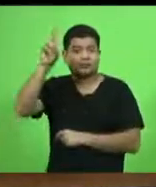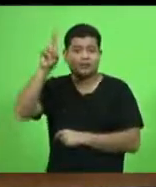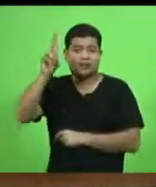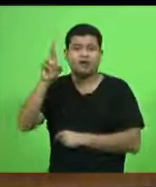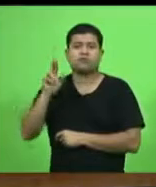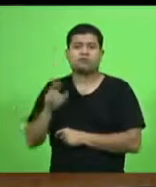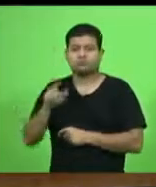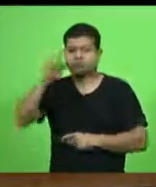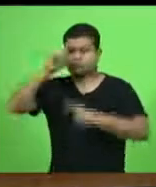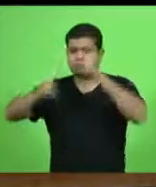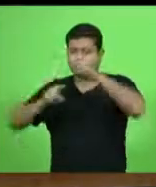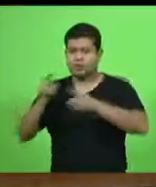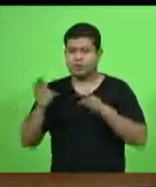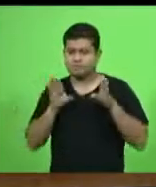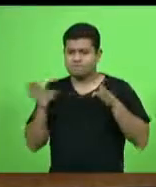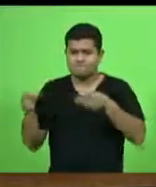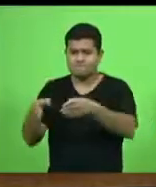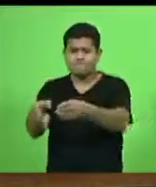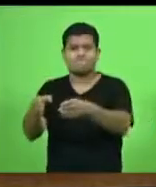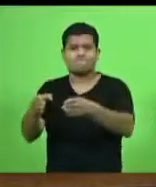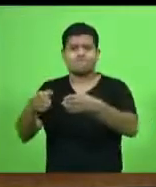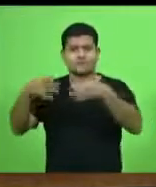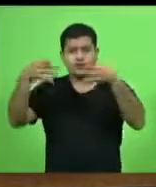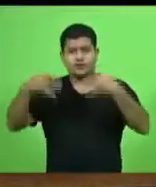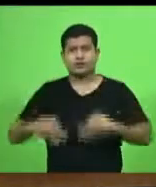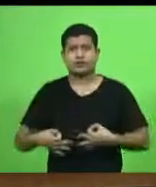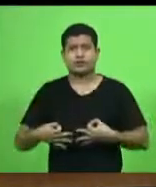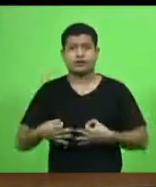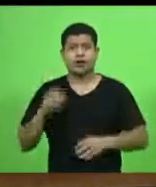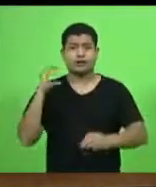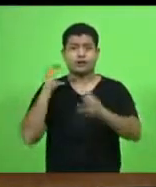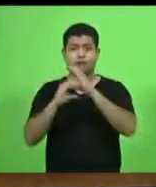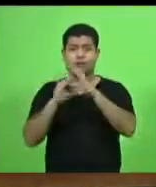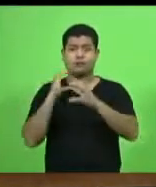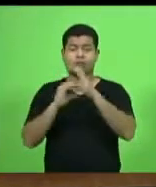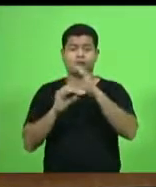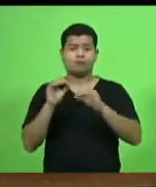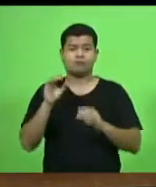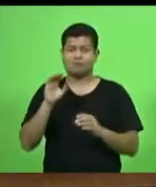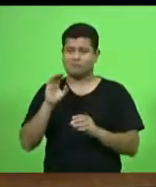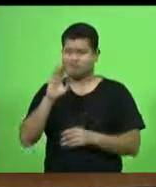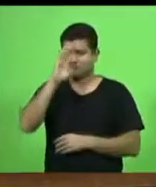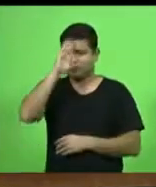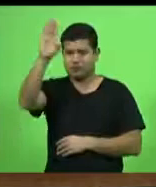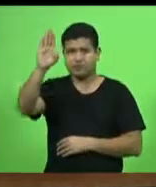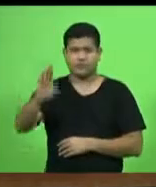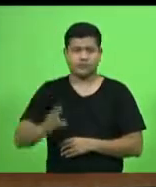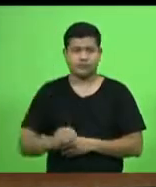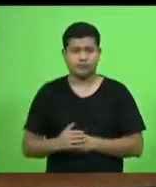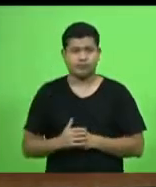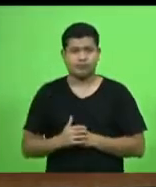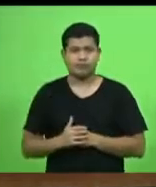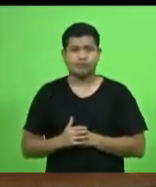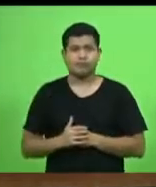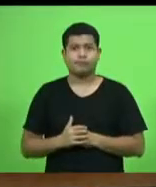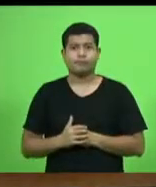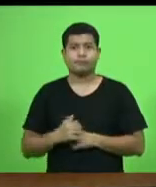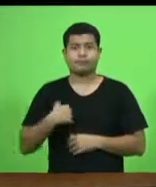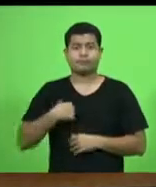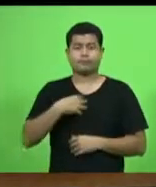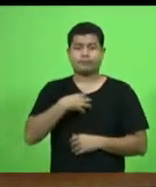direcionamento para o comando da Assembleia, da comunicação especificamente. Eu tenho sentido que os